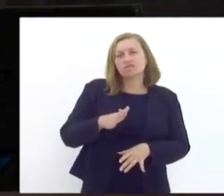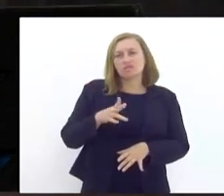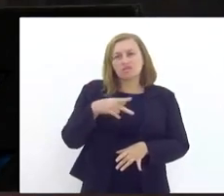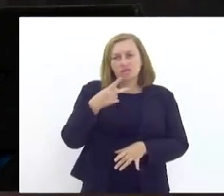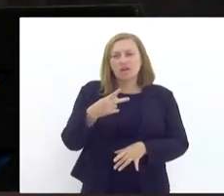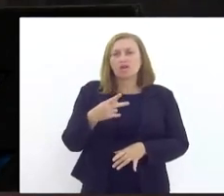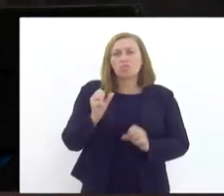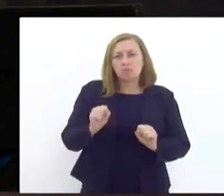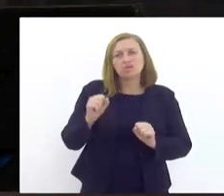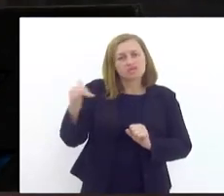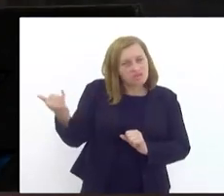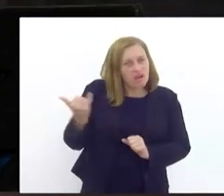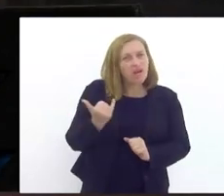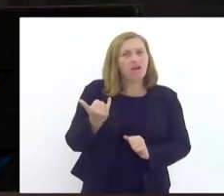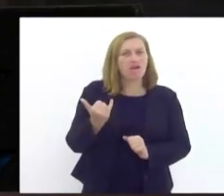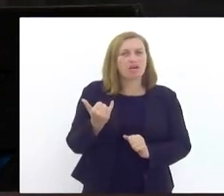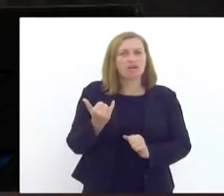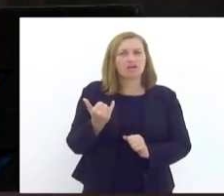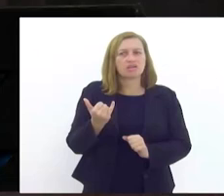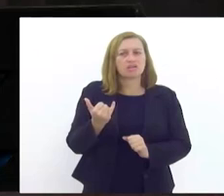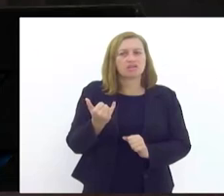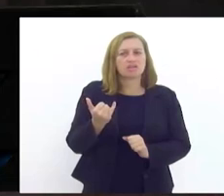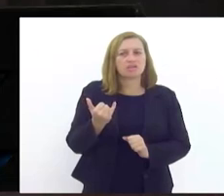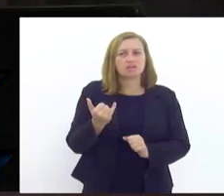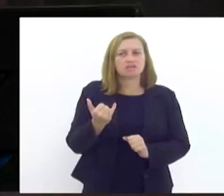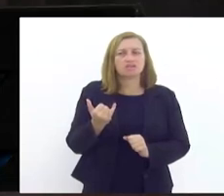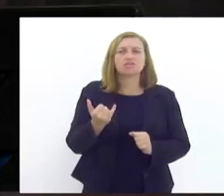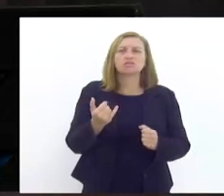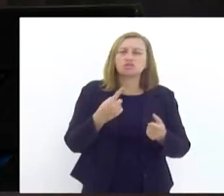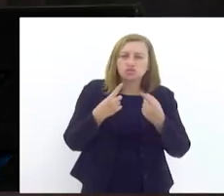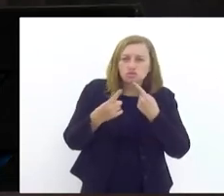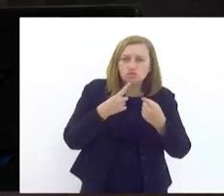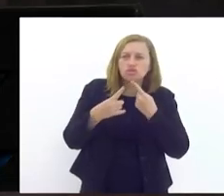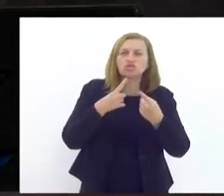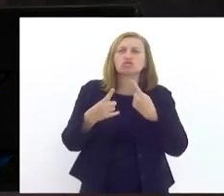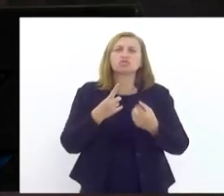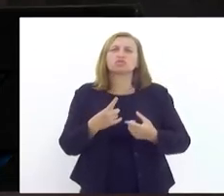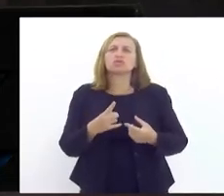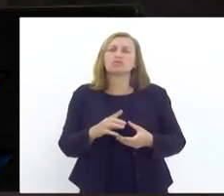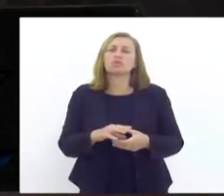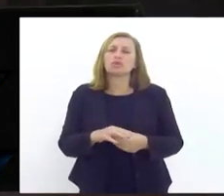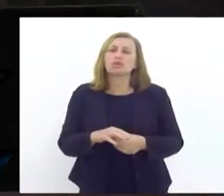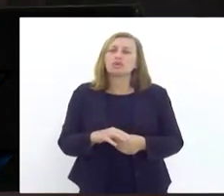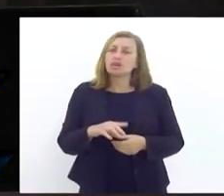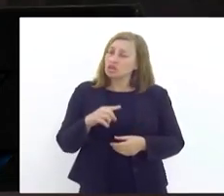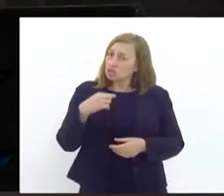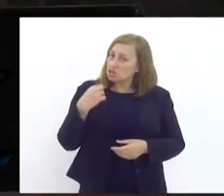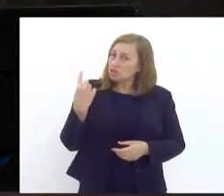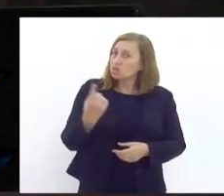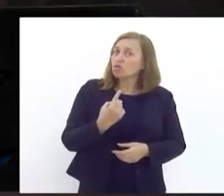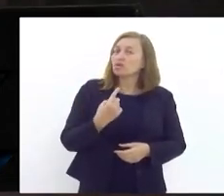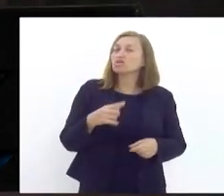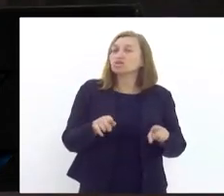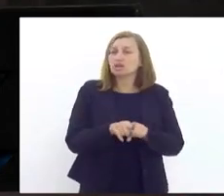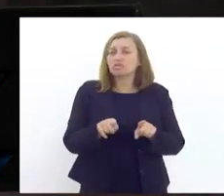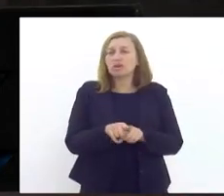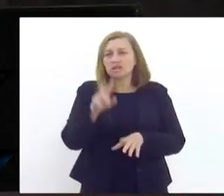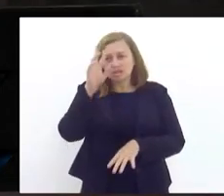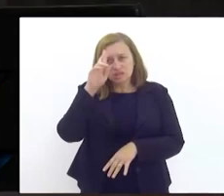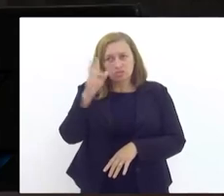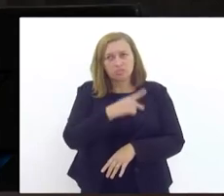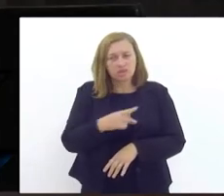confrontar possa fazer a parte ao debate possa abrir a discussão e nós mesmos Presidente já